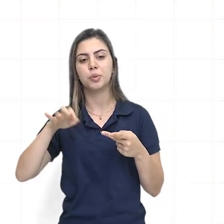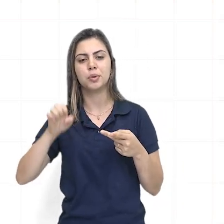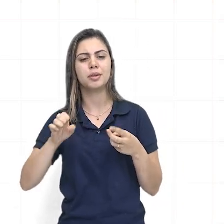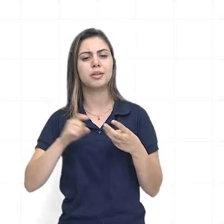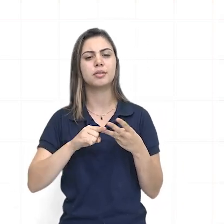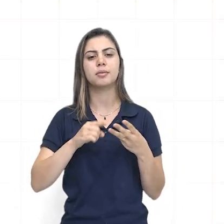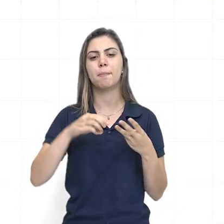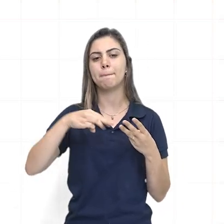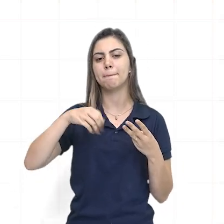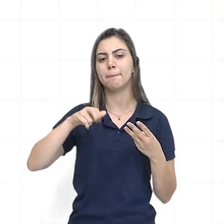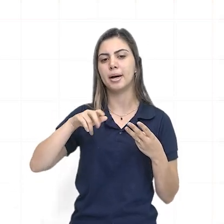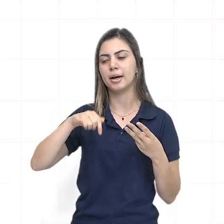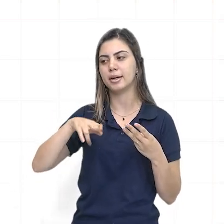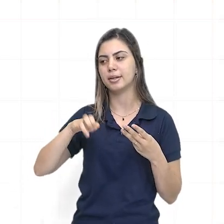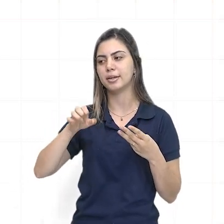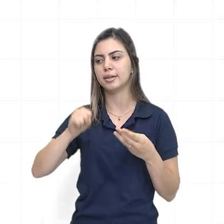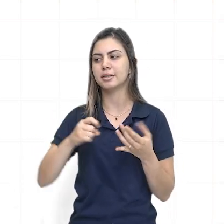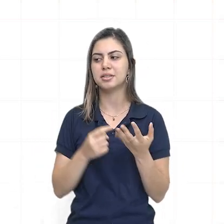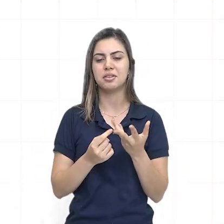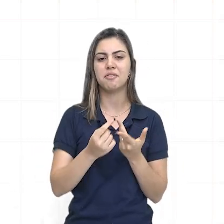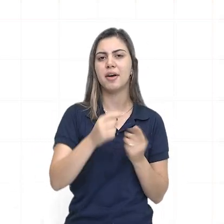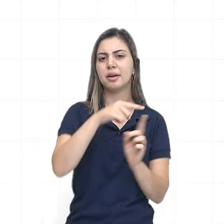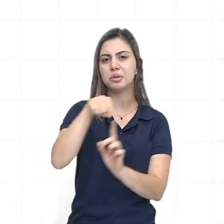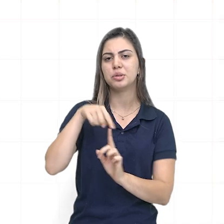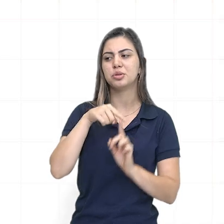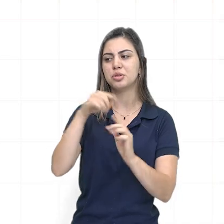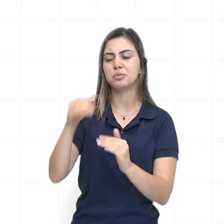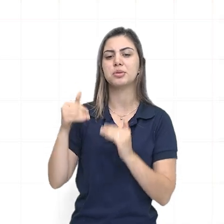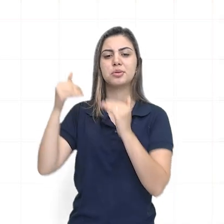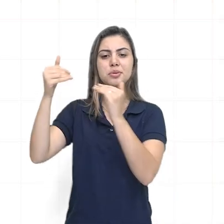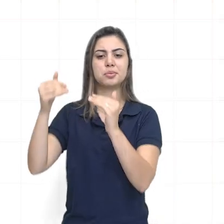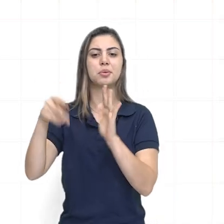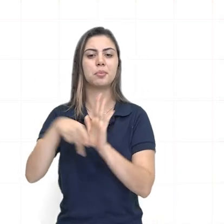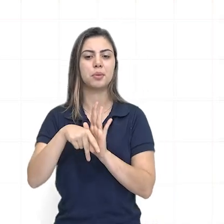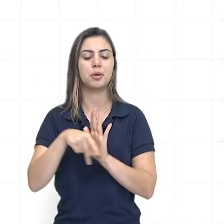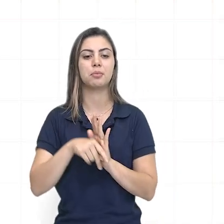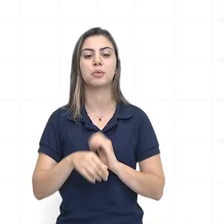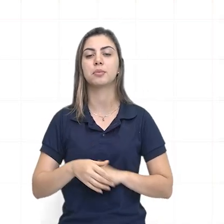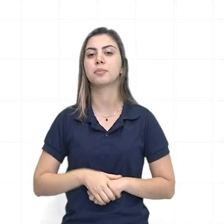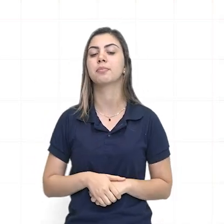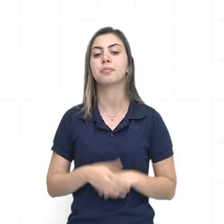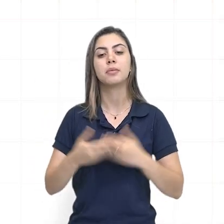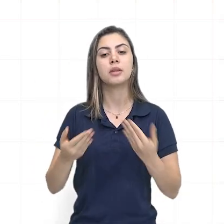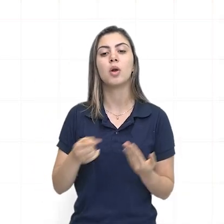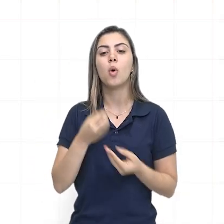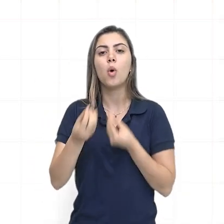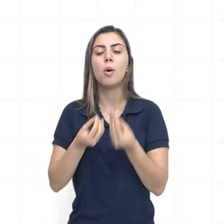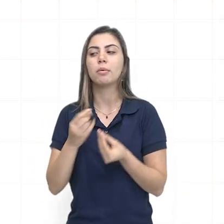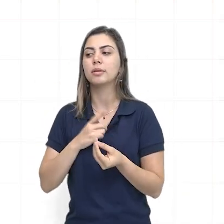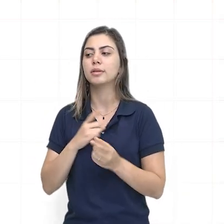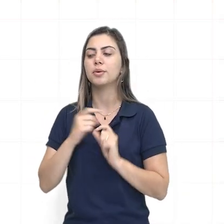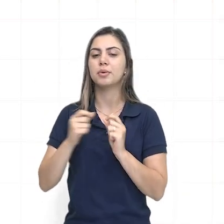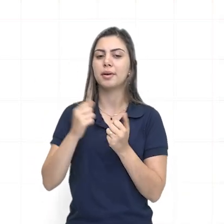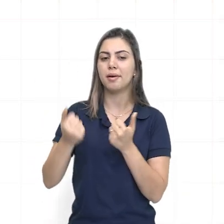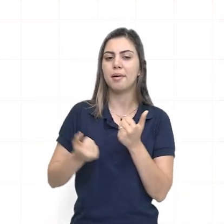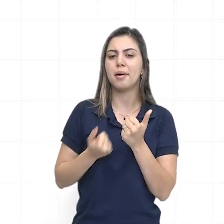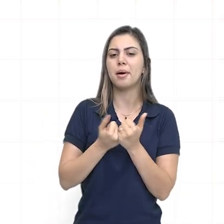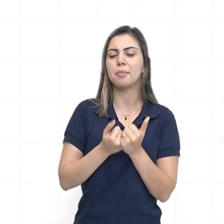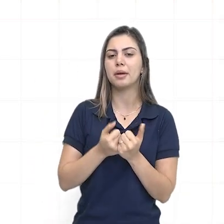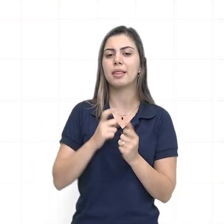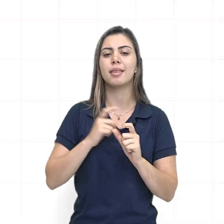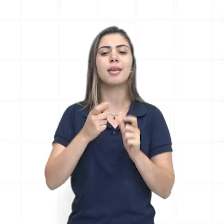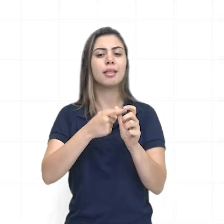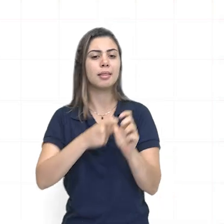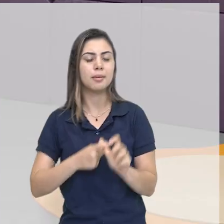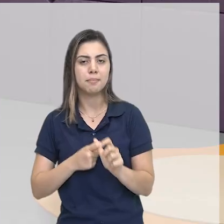condes, viscondes, e estabelecia entre si vínculos, né, justamente de dependência